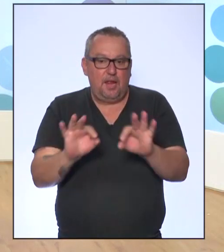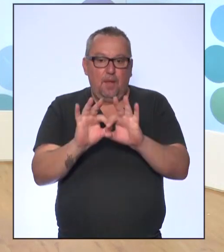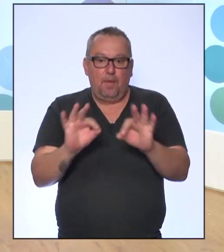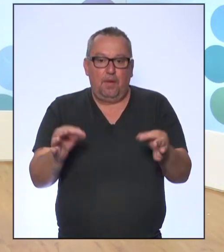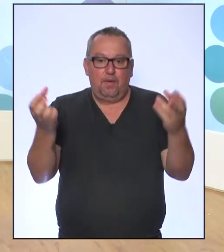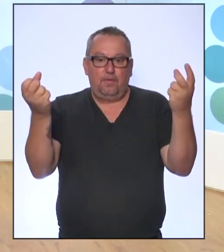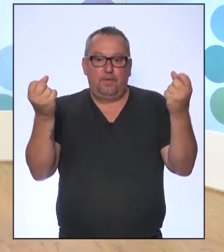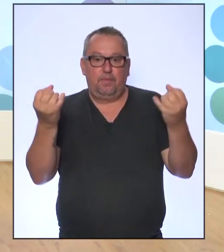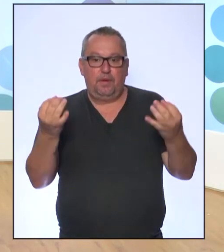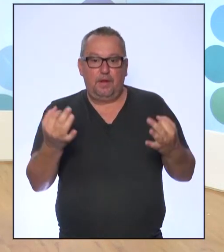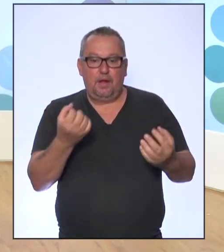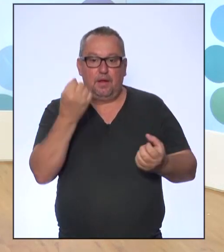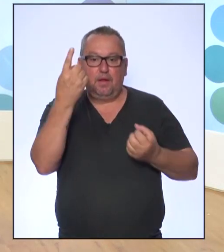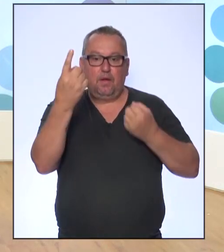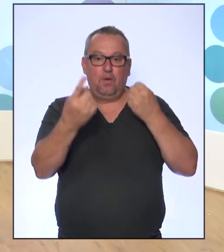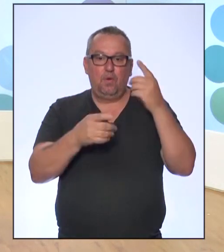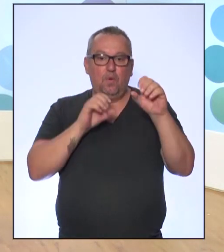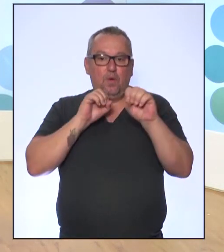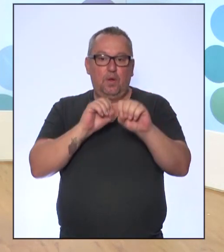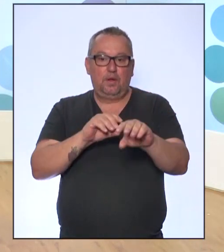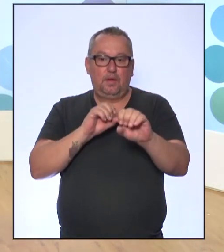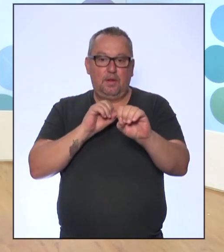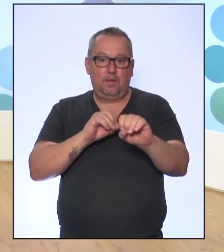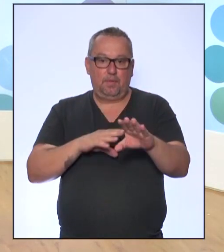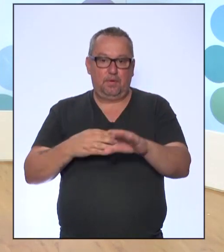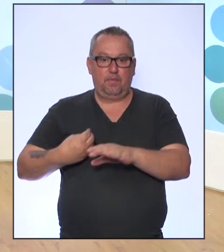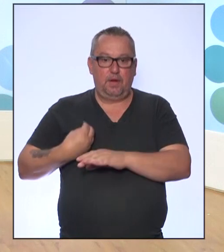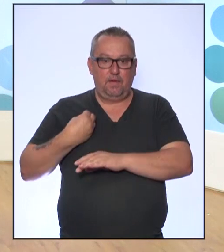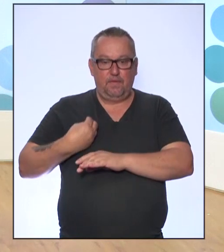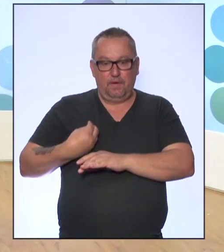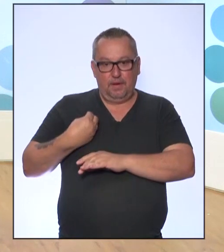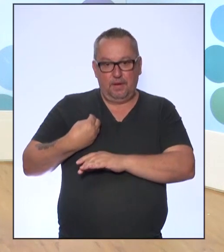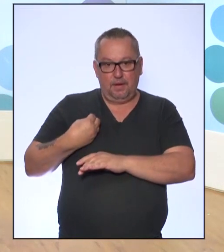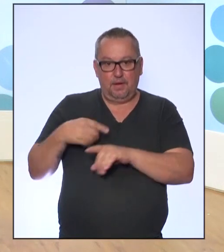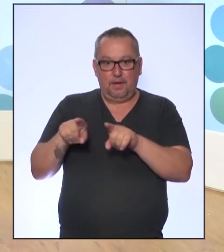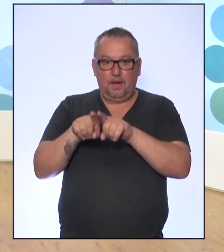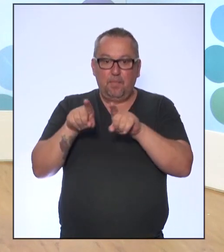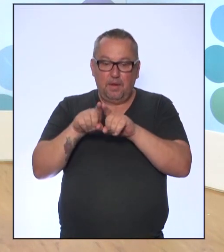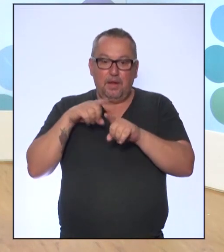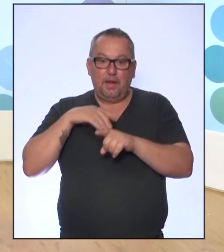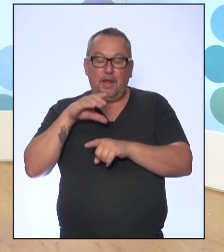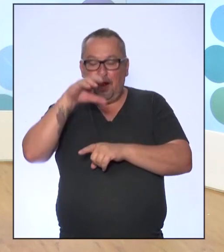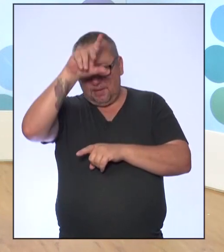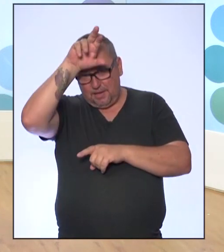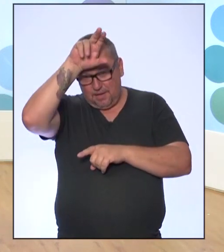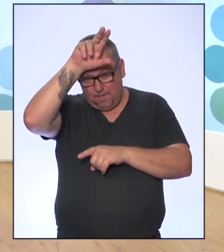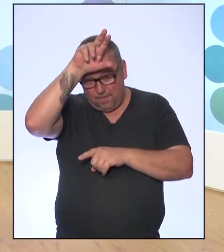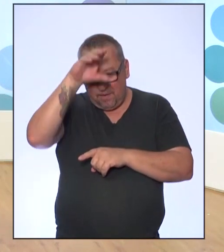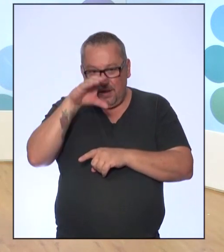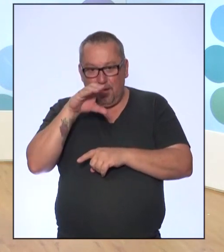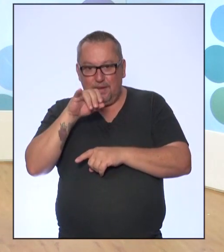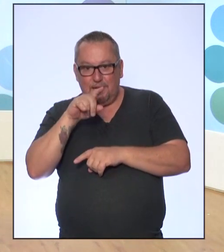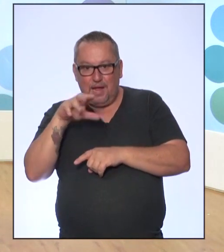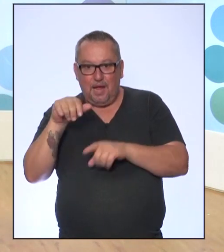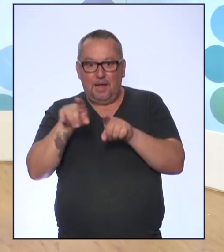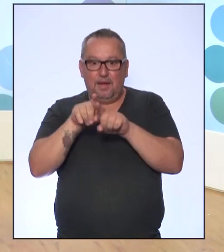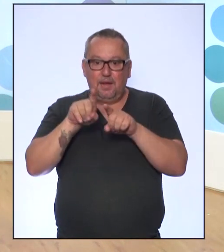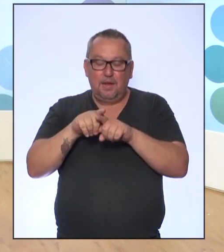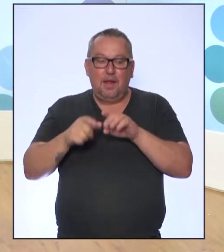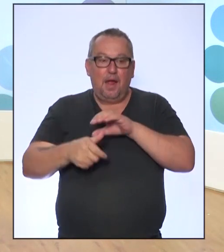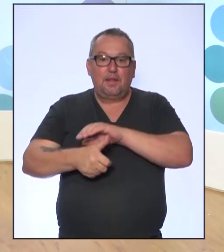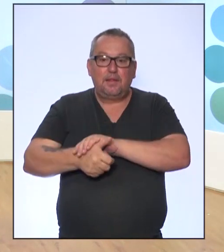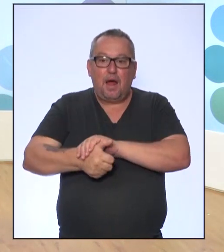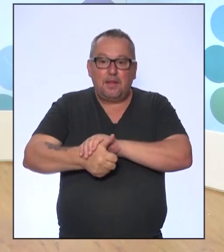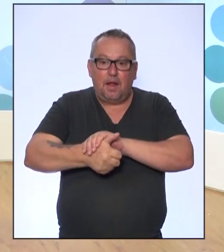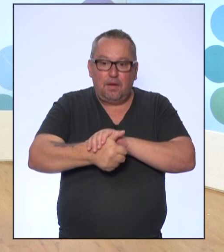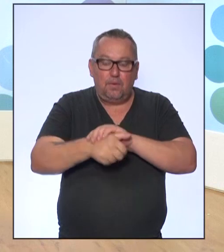explicar para eles alguns ensinamentos para a vida, né? Exatamente, tem aquela fábula da cigarra e da formiga. Da tartaruga e da lebre.